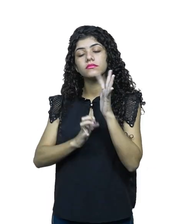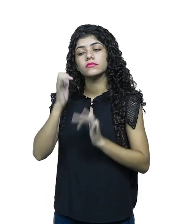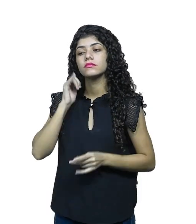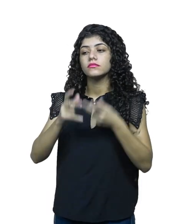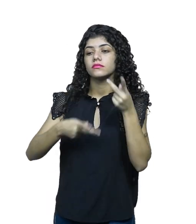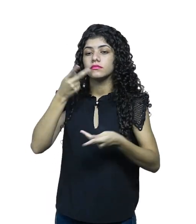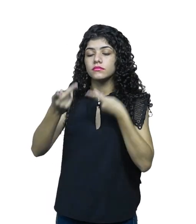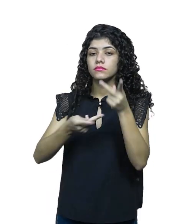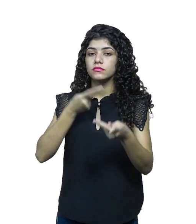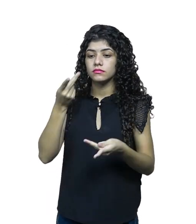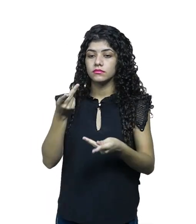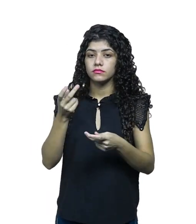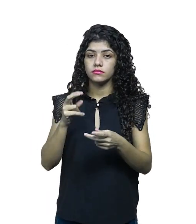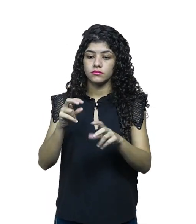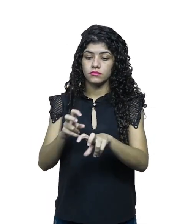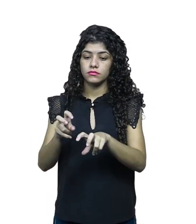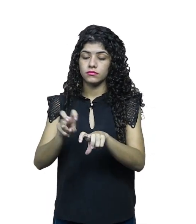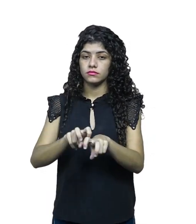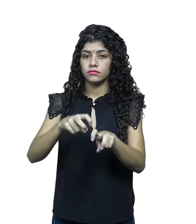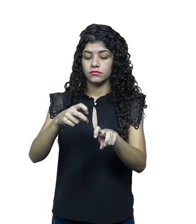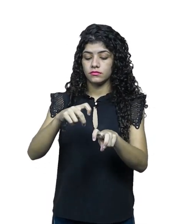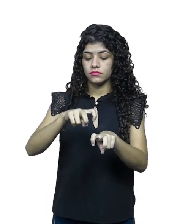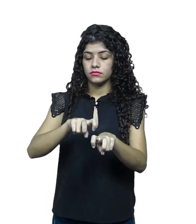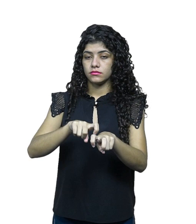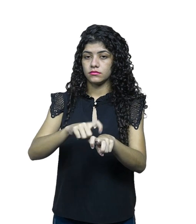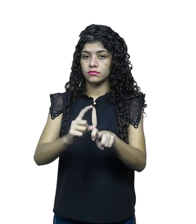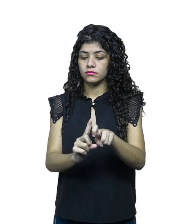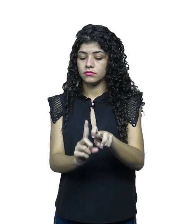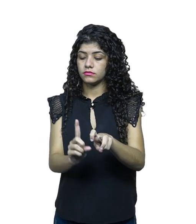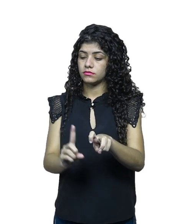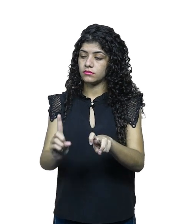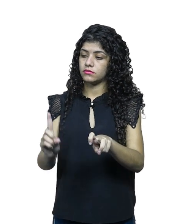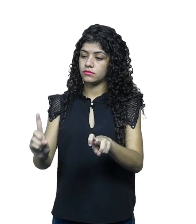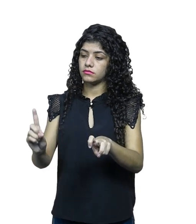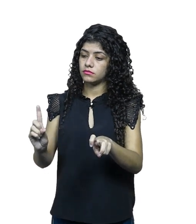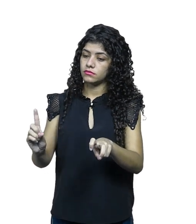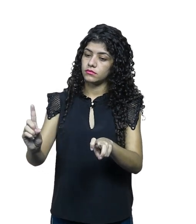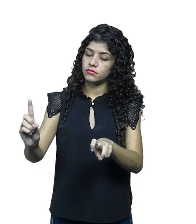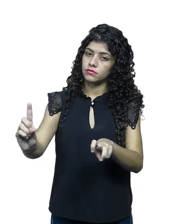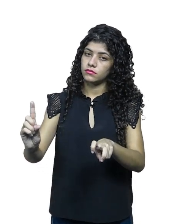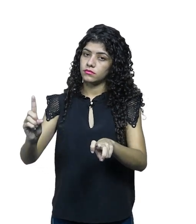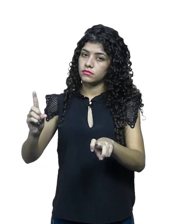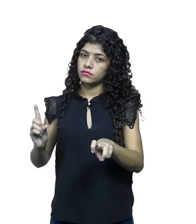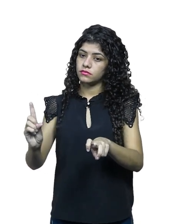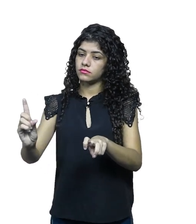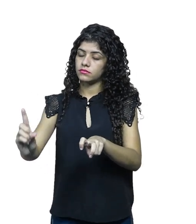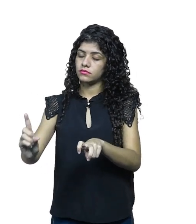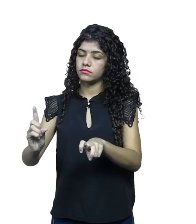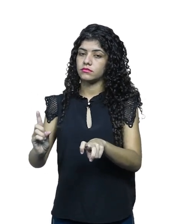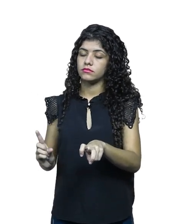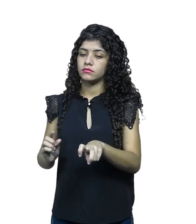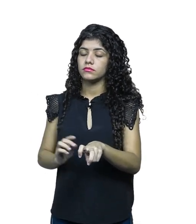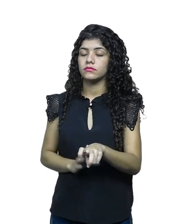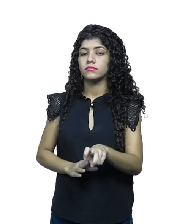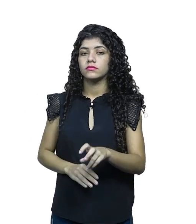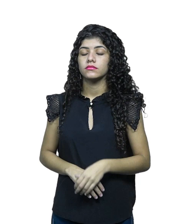continua discutindo no telefone, sai do carro, vai para a calçada e começa a andar na calçada de uma avenida, rente a